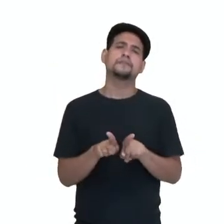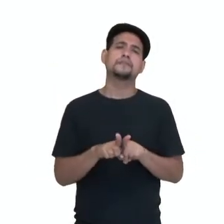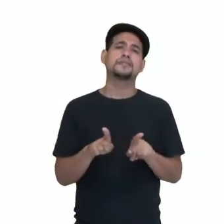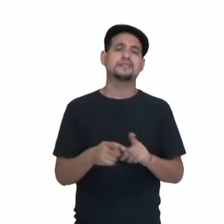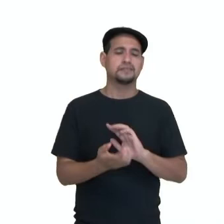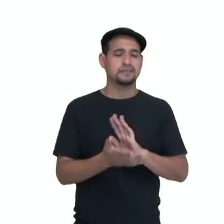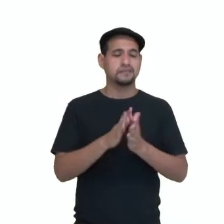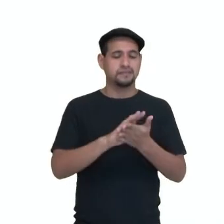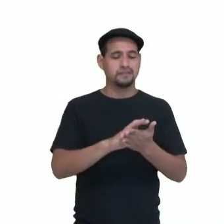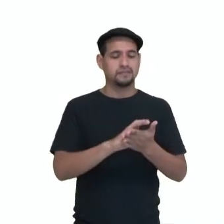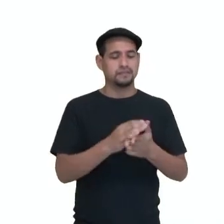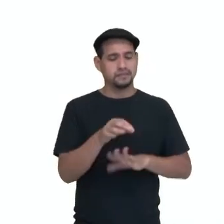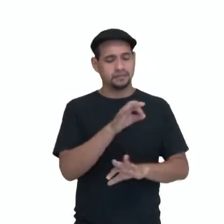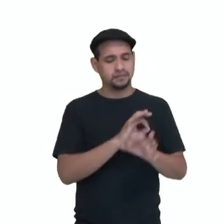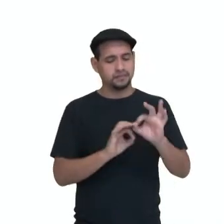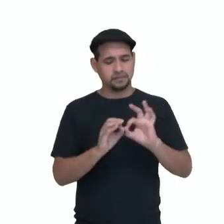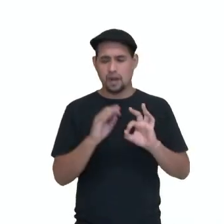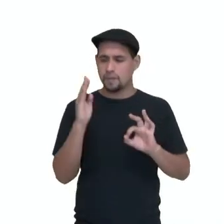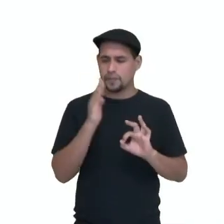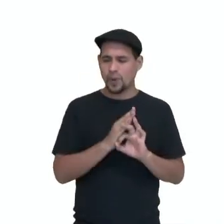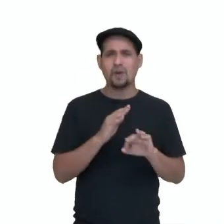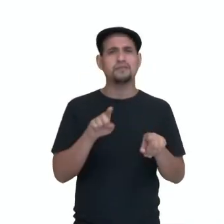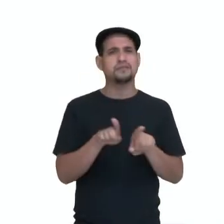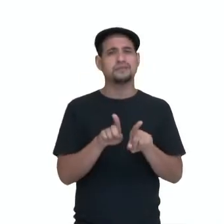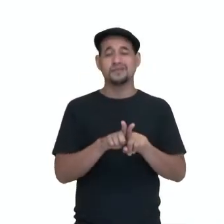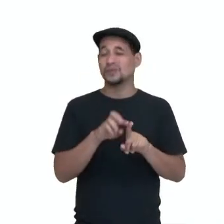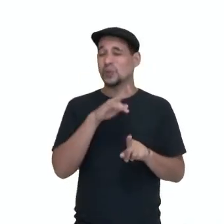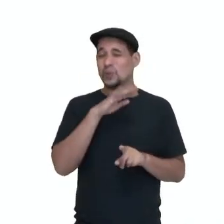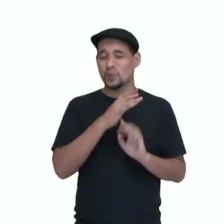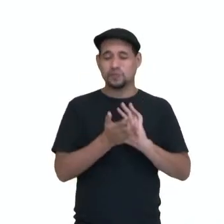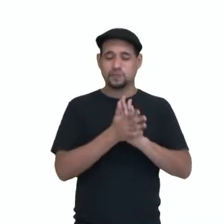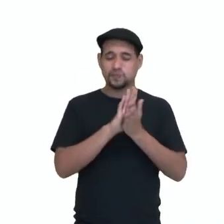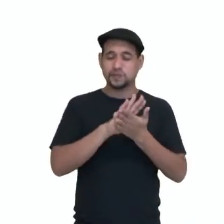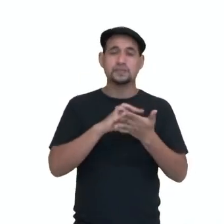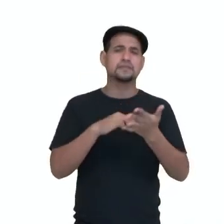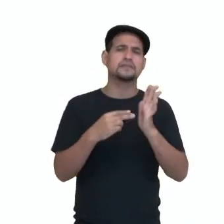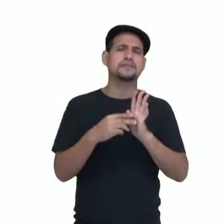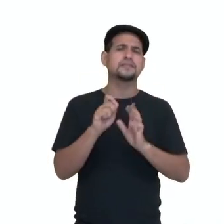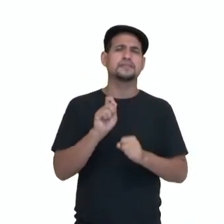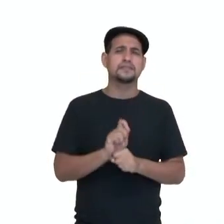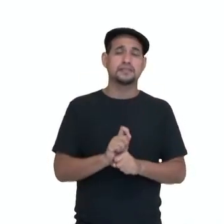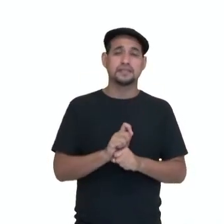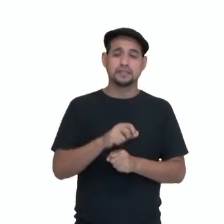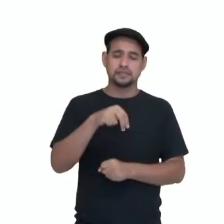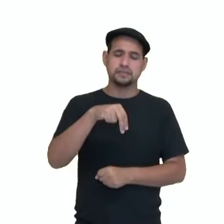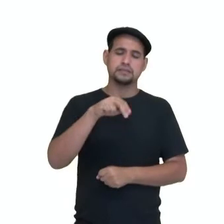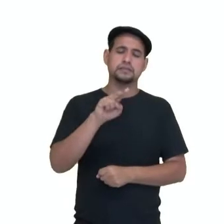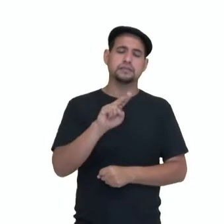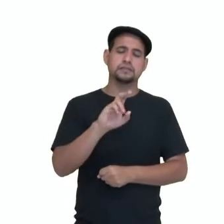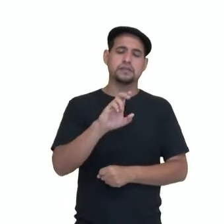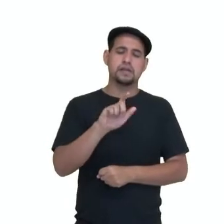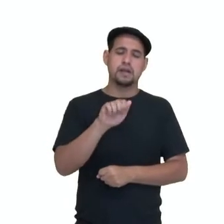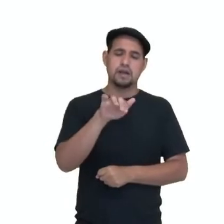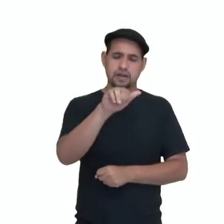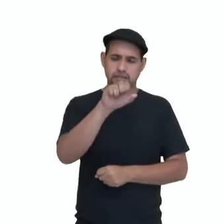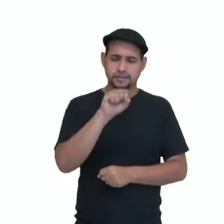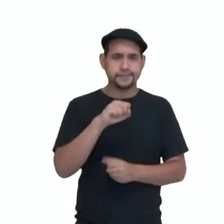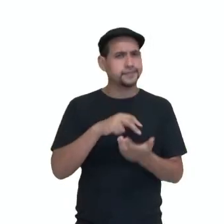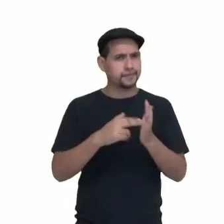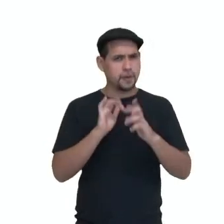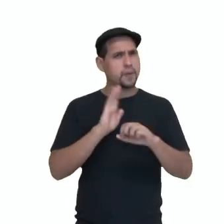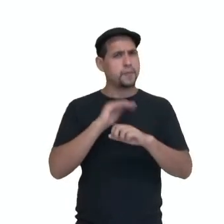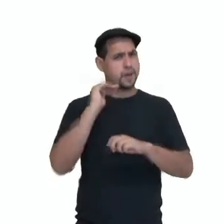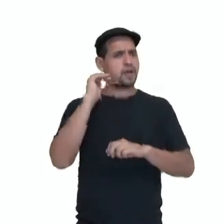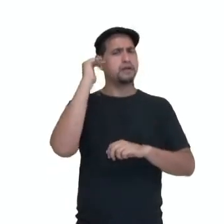destroem células mortas, restos de tecidos. Elas são esféricas e são nucleadas, elas já têm um núcleo, então elas são bem